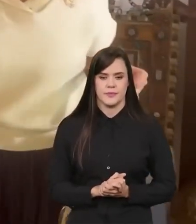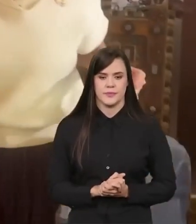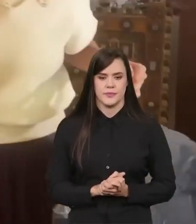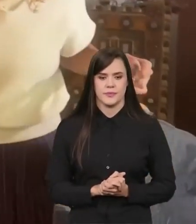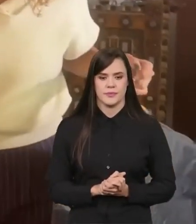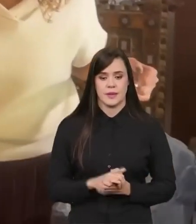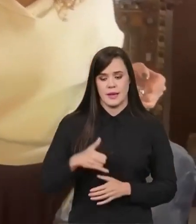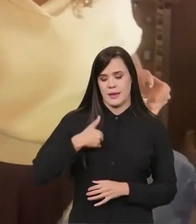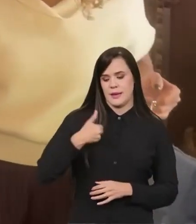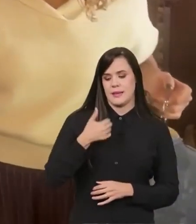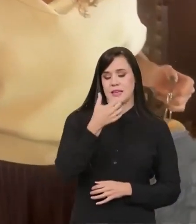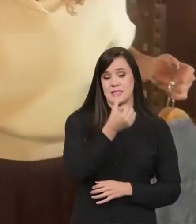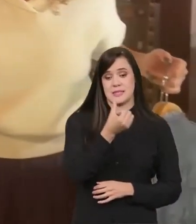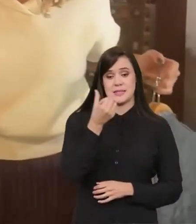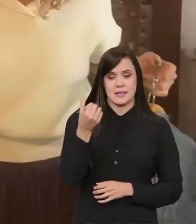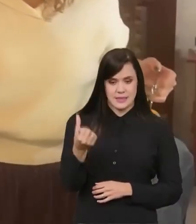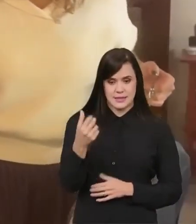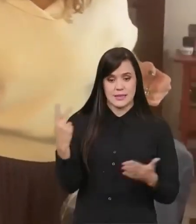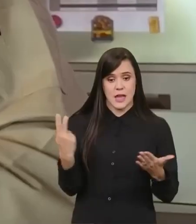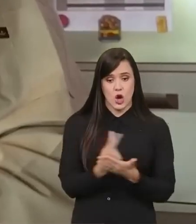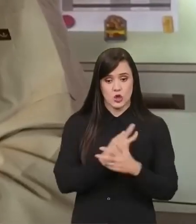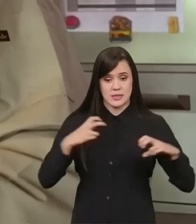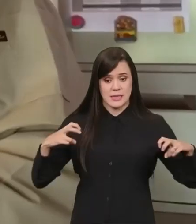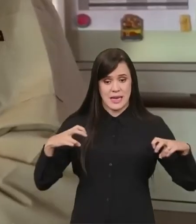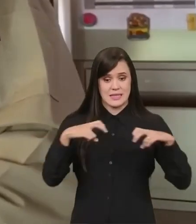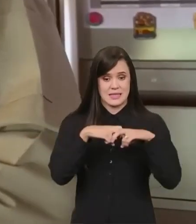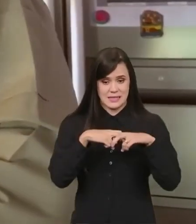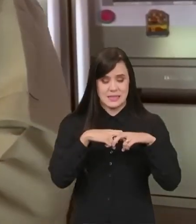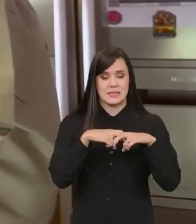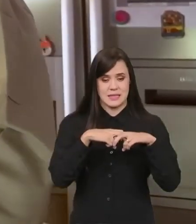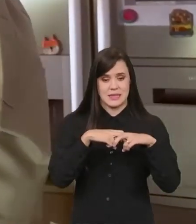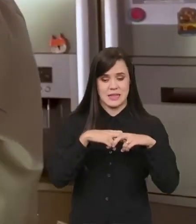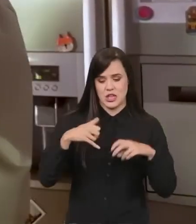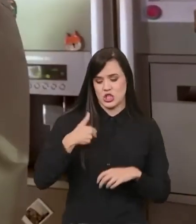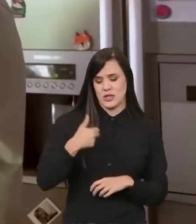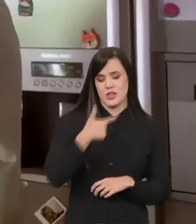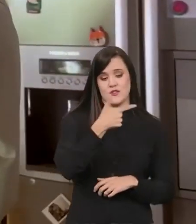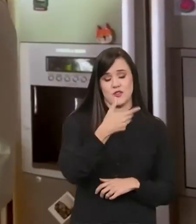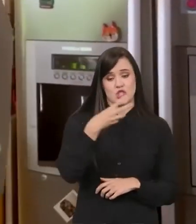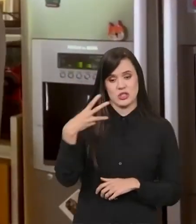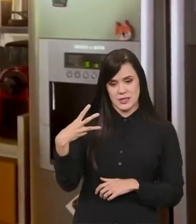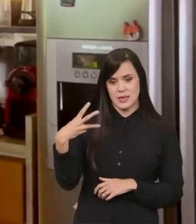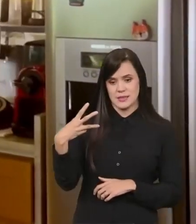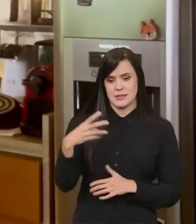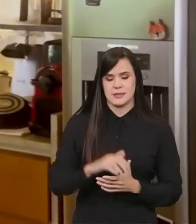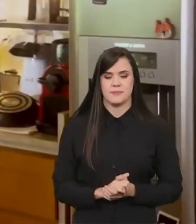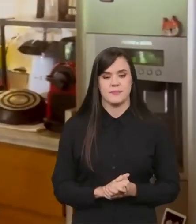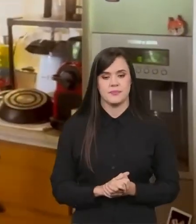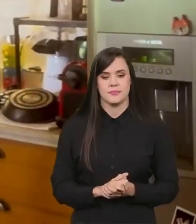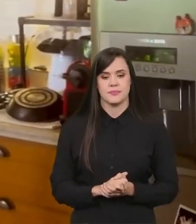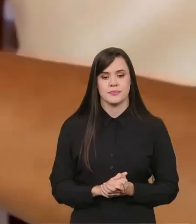Eu tenho 66 anos, eu tive um acidente de carro aos 23 anos.